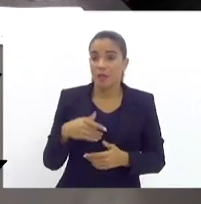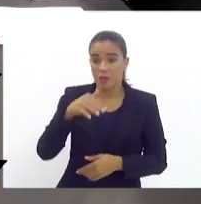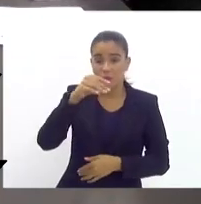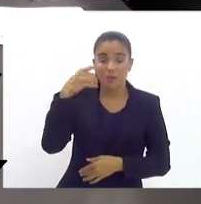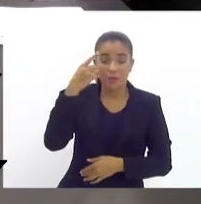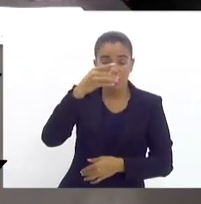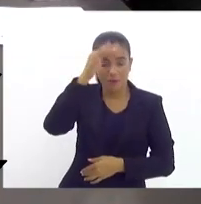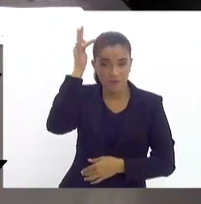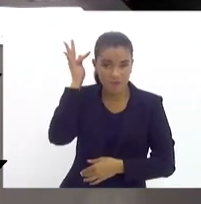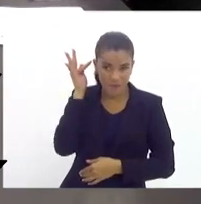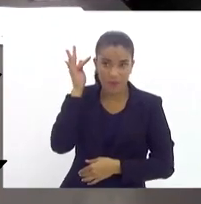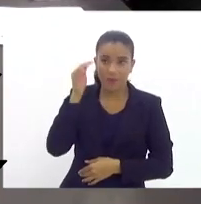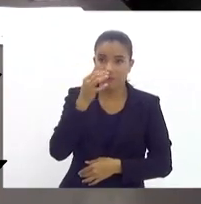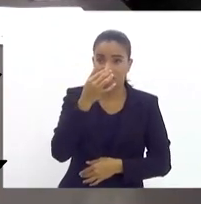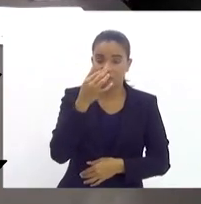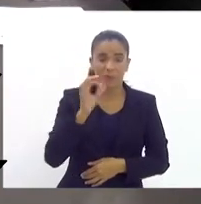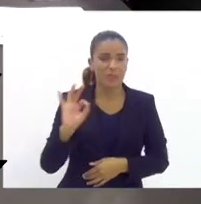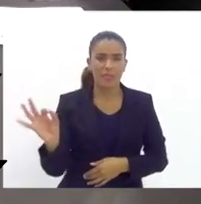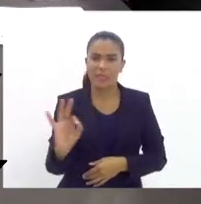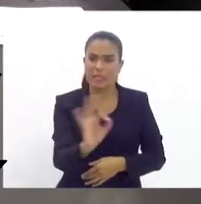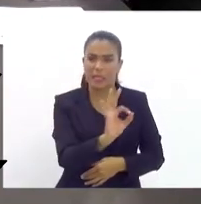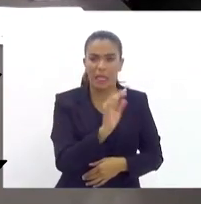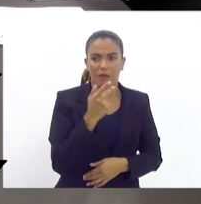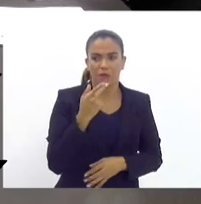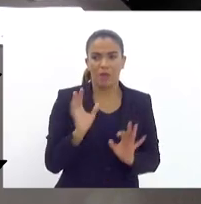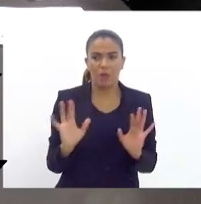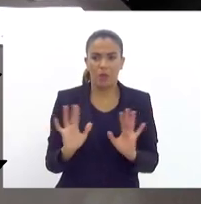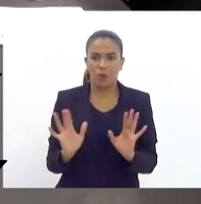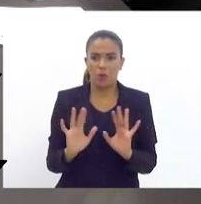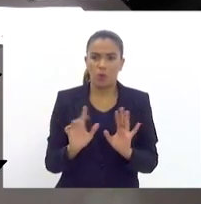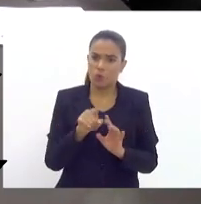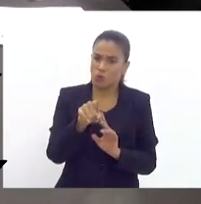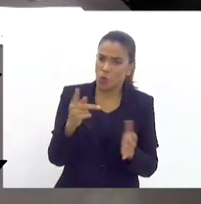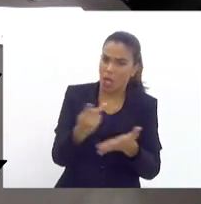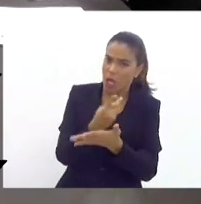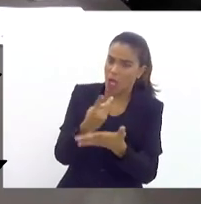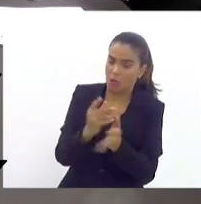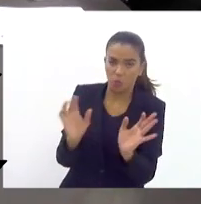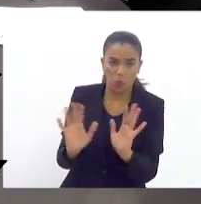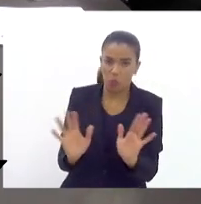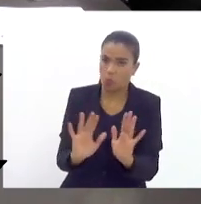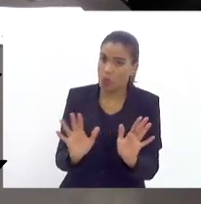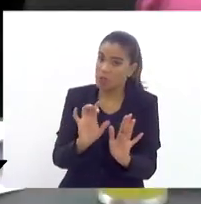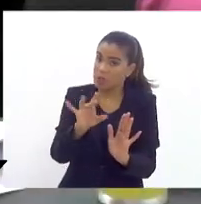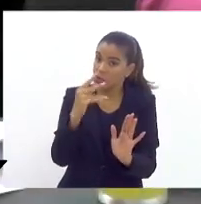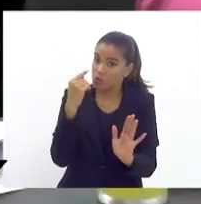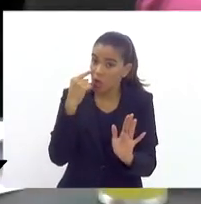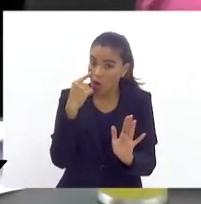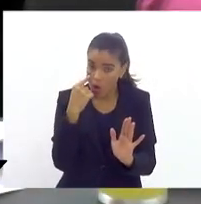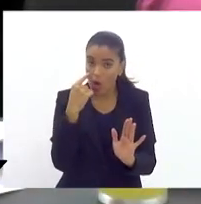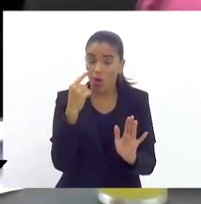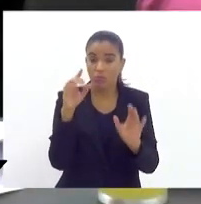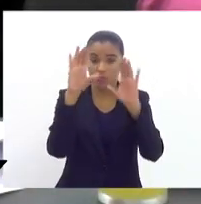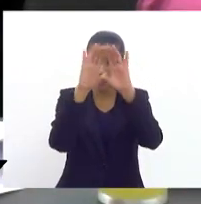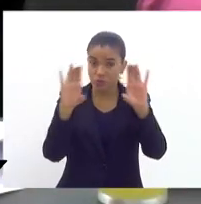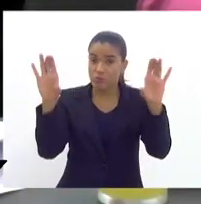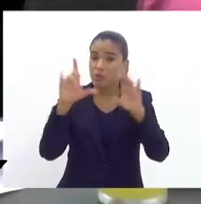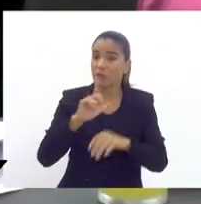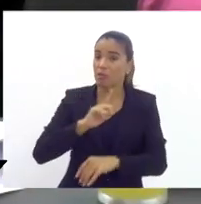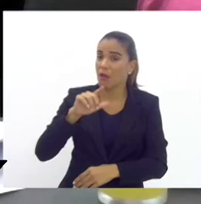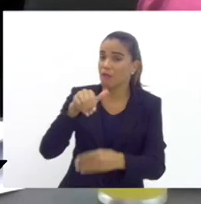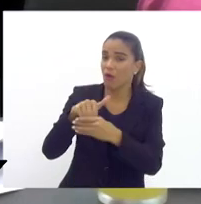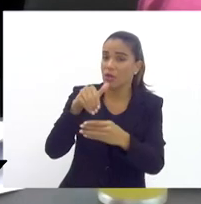Vossa Excelência, ninguém disse que Vossa Excelência errou. Se o senhor reparar no Supremo, tem votação